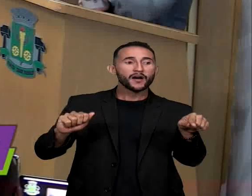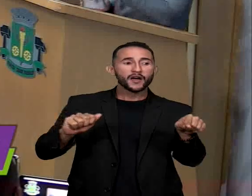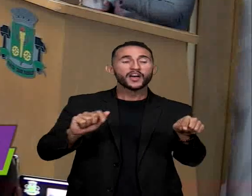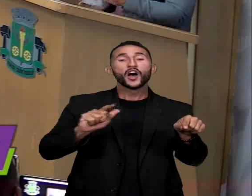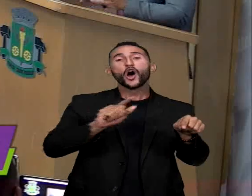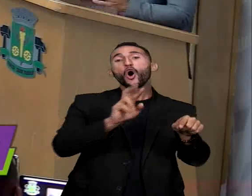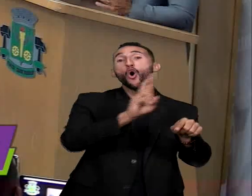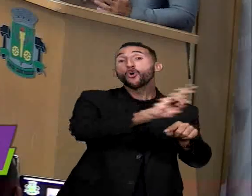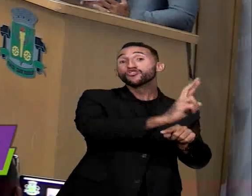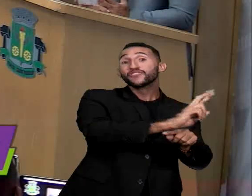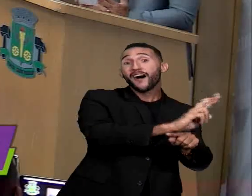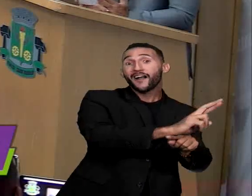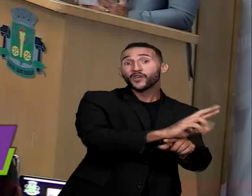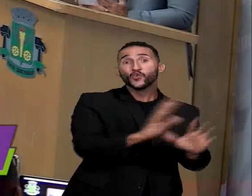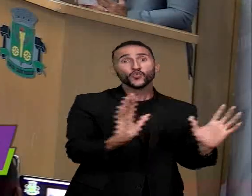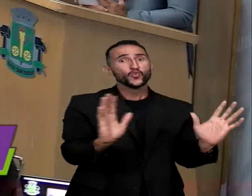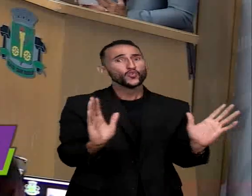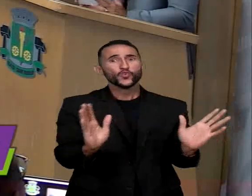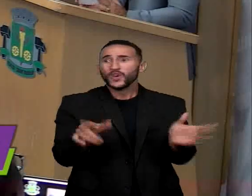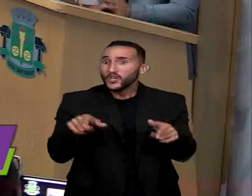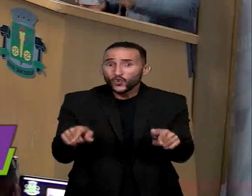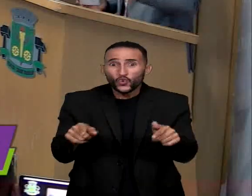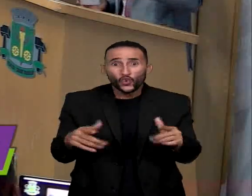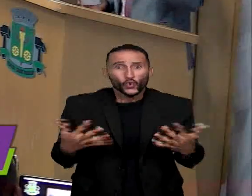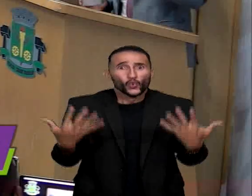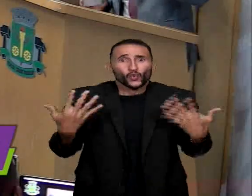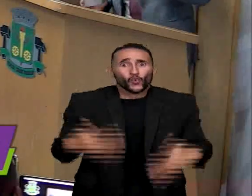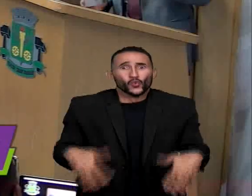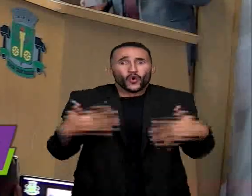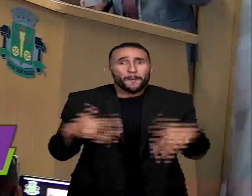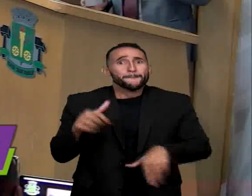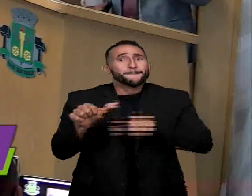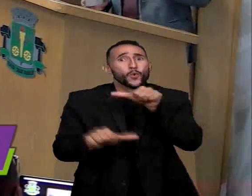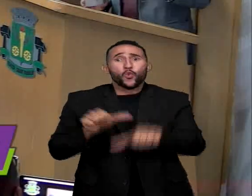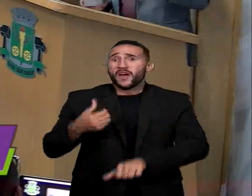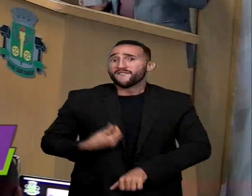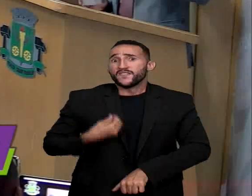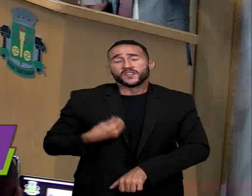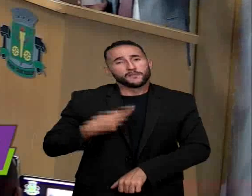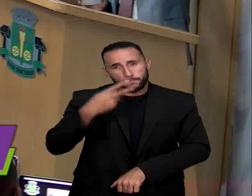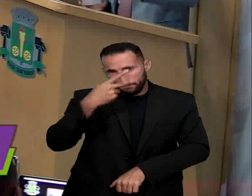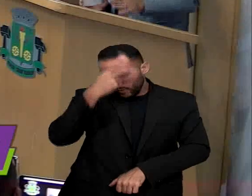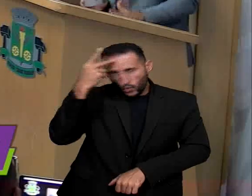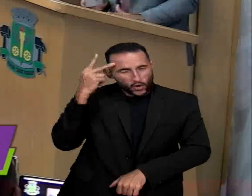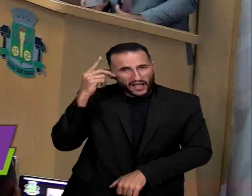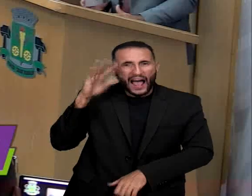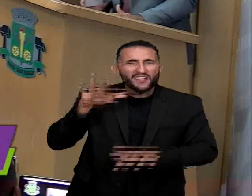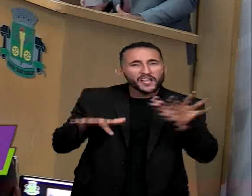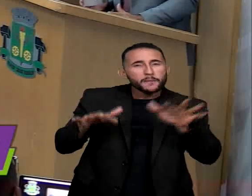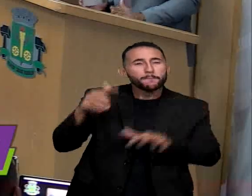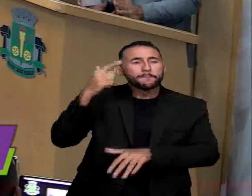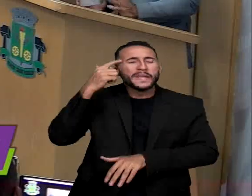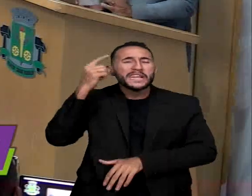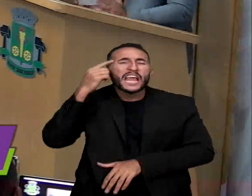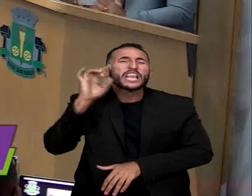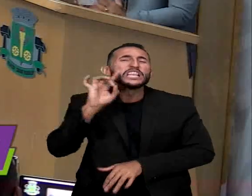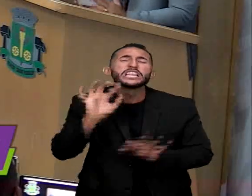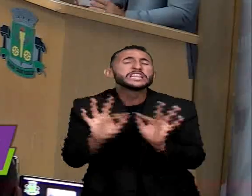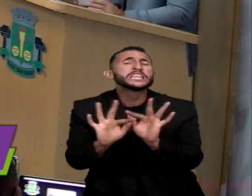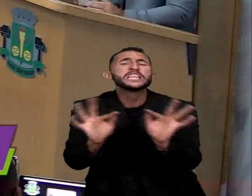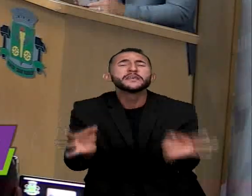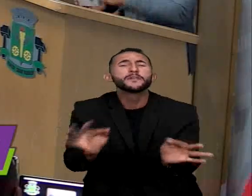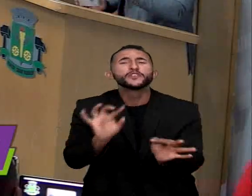can é uma coisa que é transformadora Aparentemente parece que é uma só mais uma obra de infraestrutura de mobilidade urbana mas não